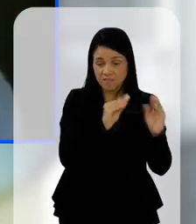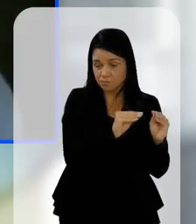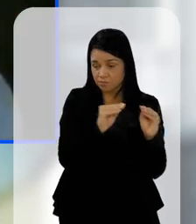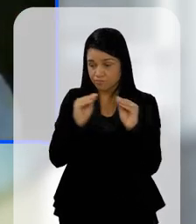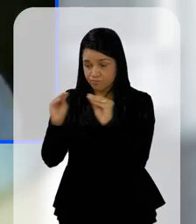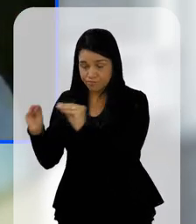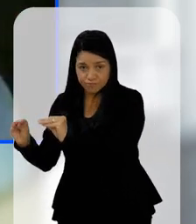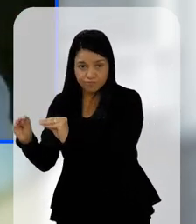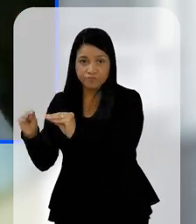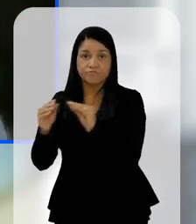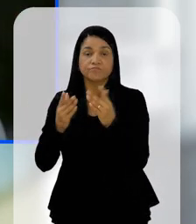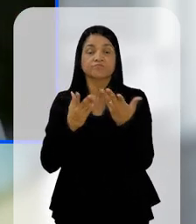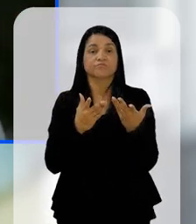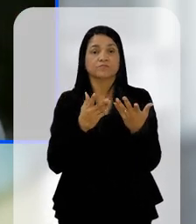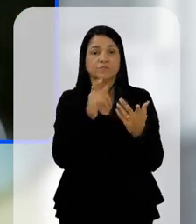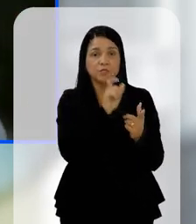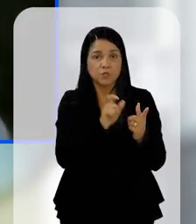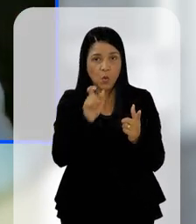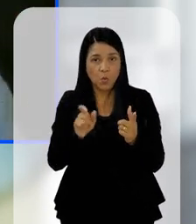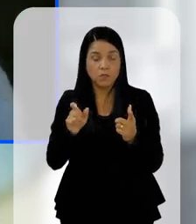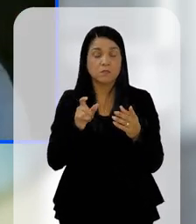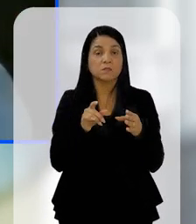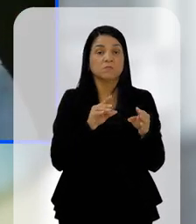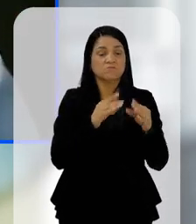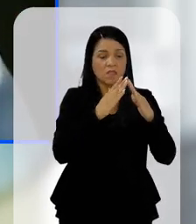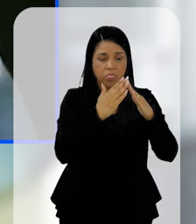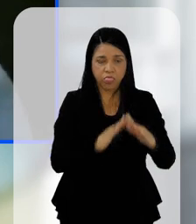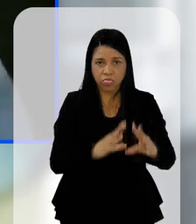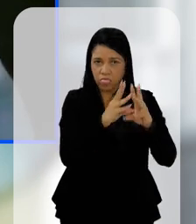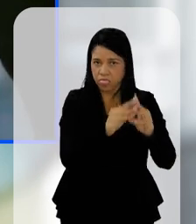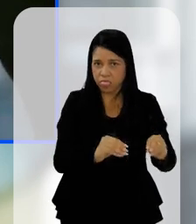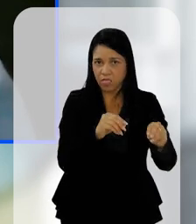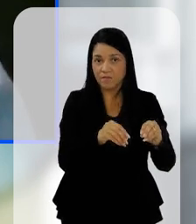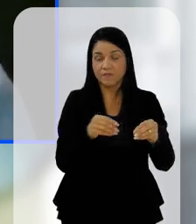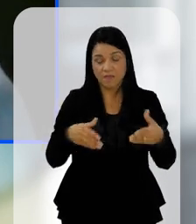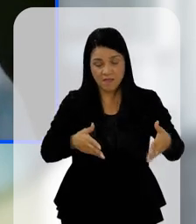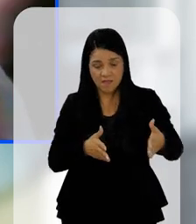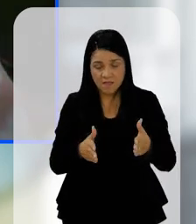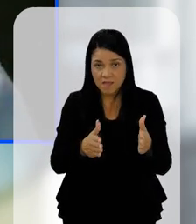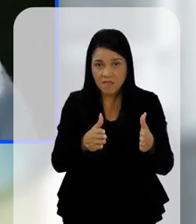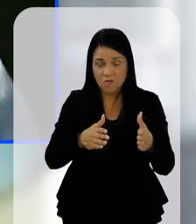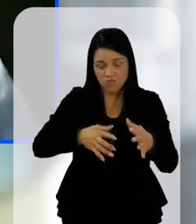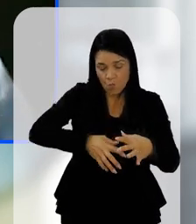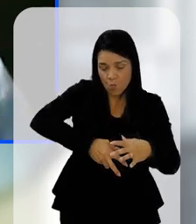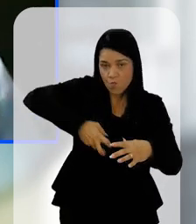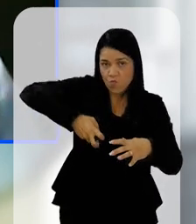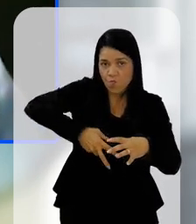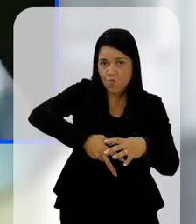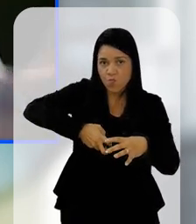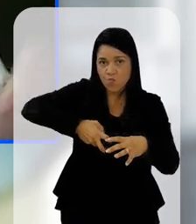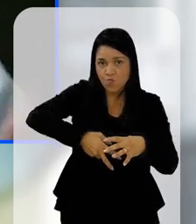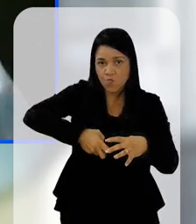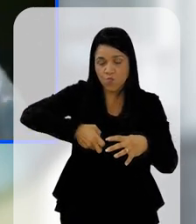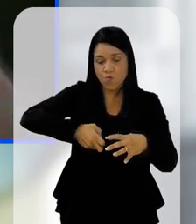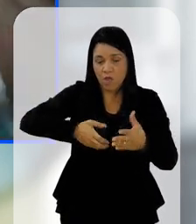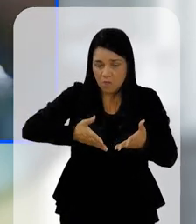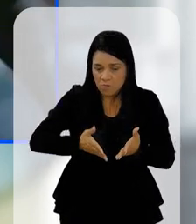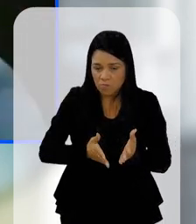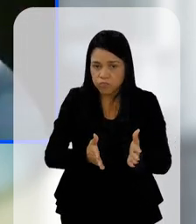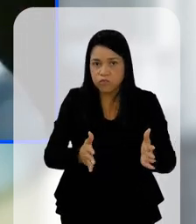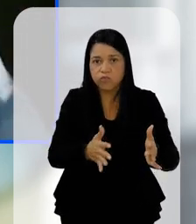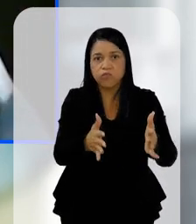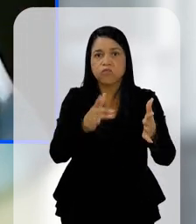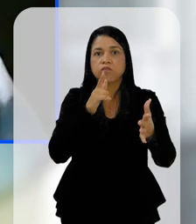que encostas têm que ser reflorestadas, que rios e canais têm que ser desobstruídos. Quando eles estão